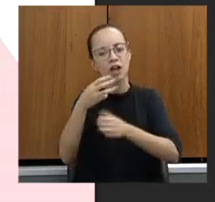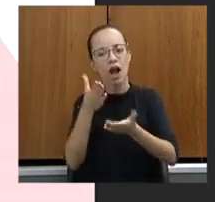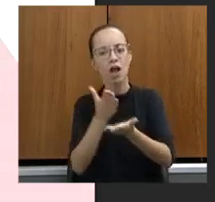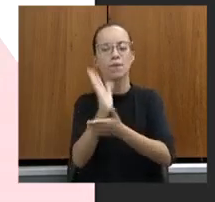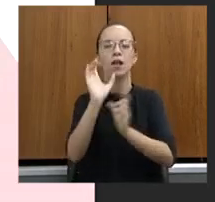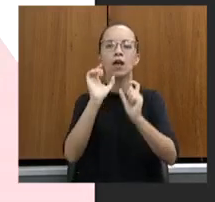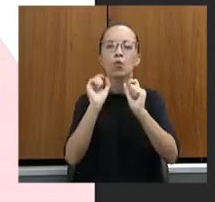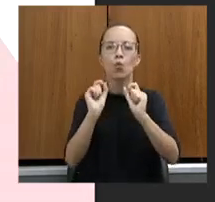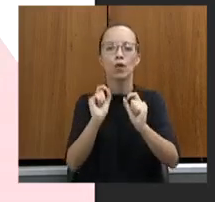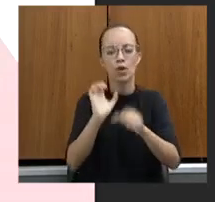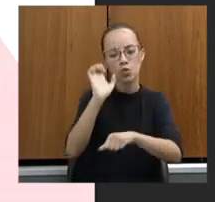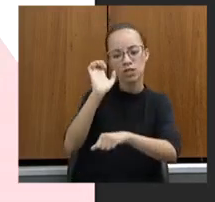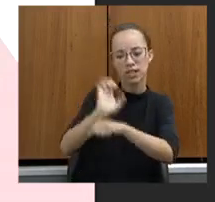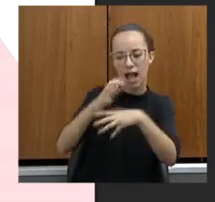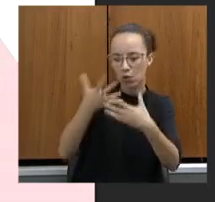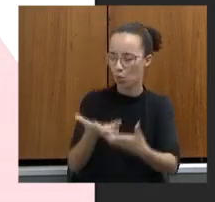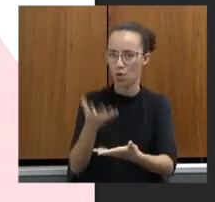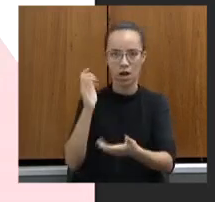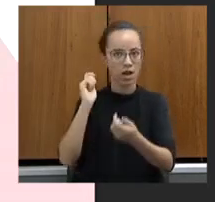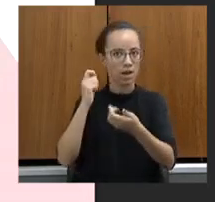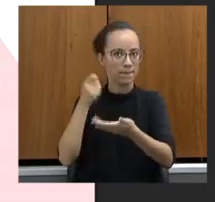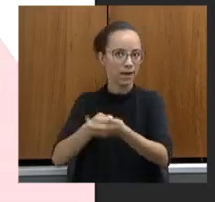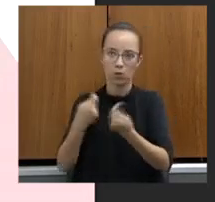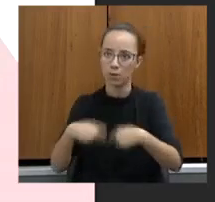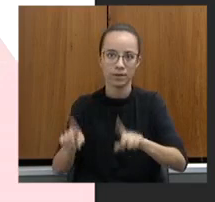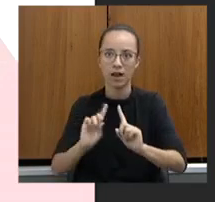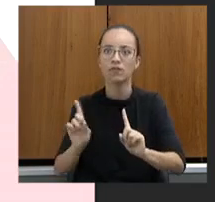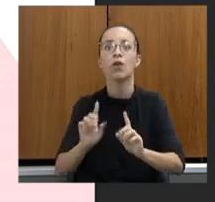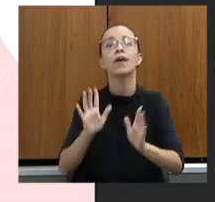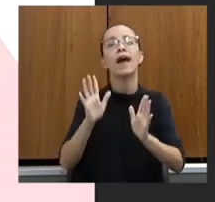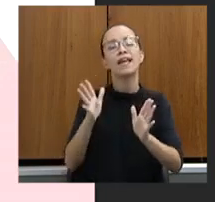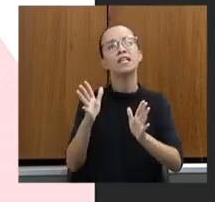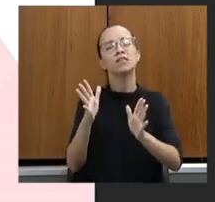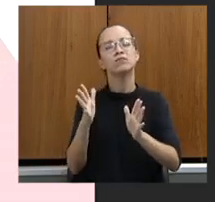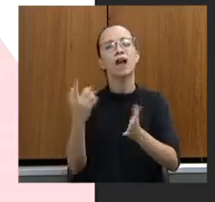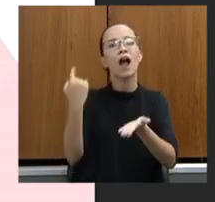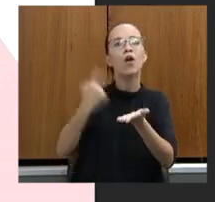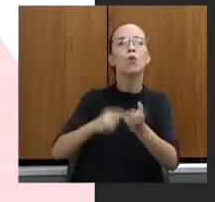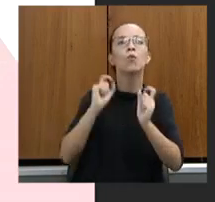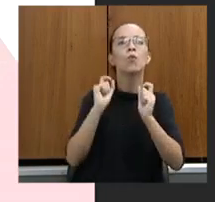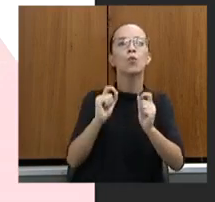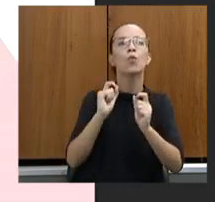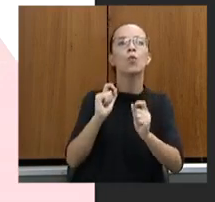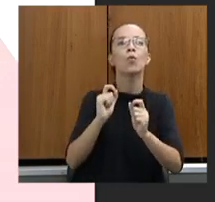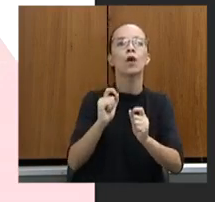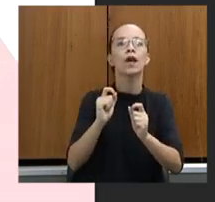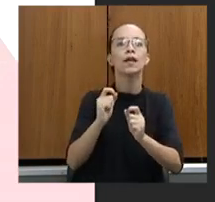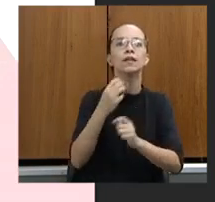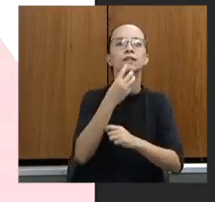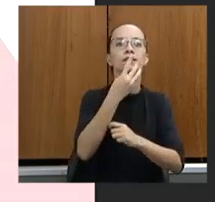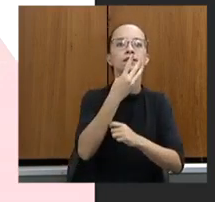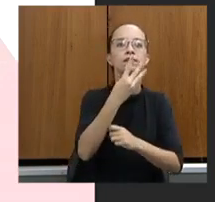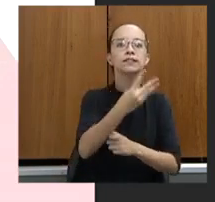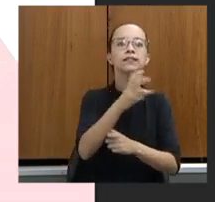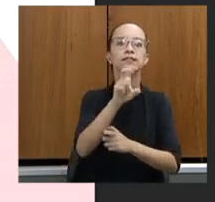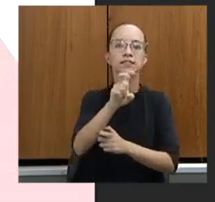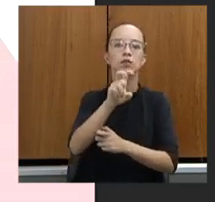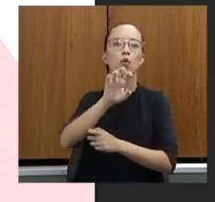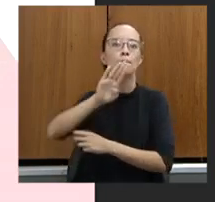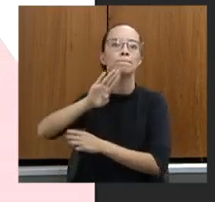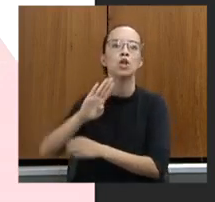não pagasse isso e refinanciou os 5,6 bilhões de reais em 30